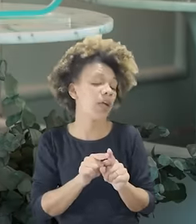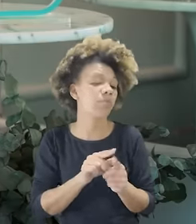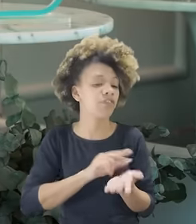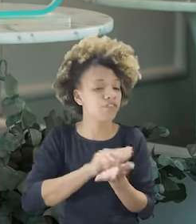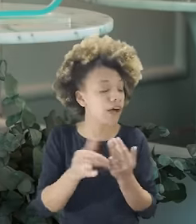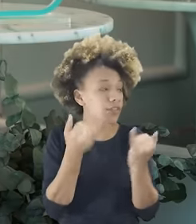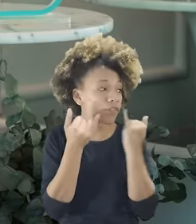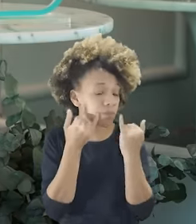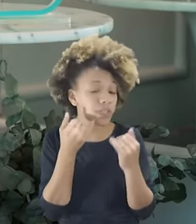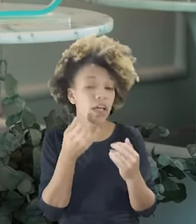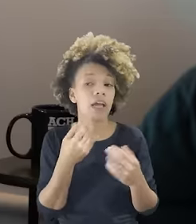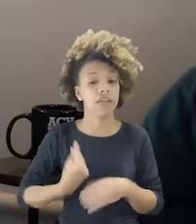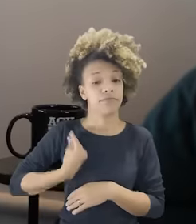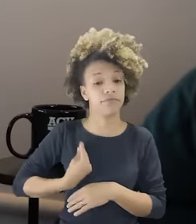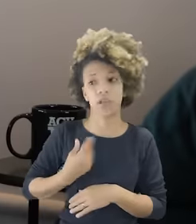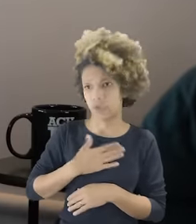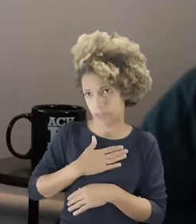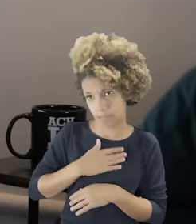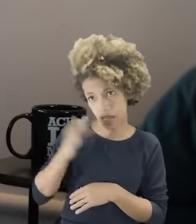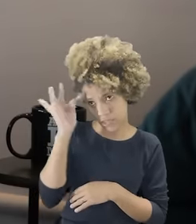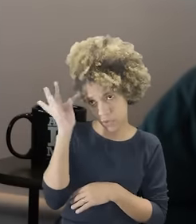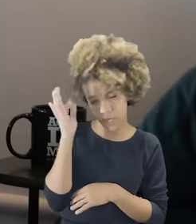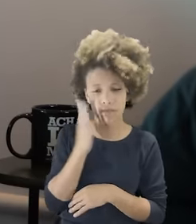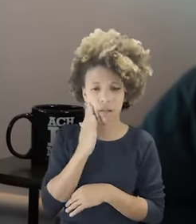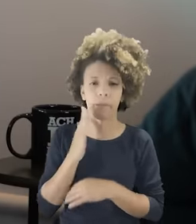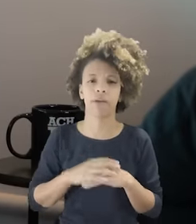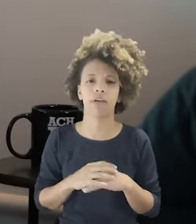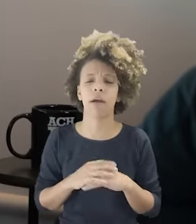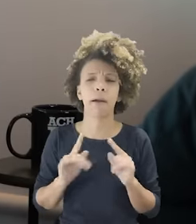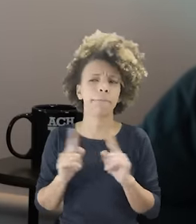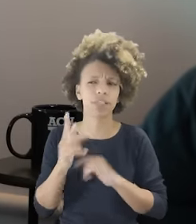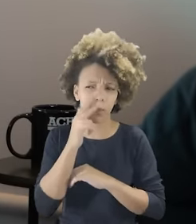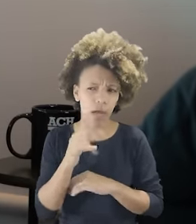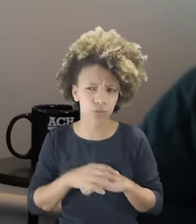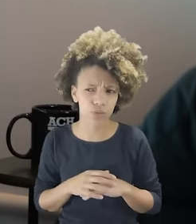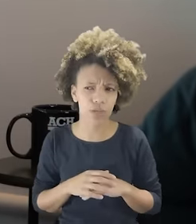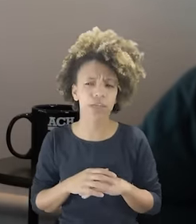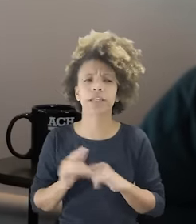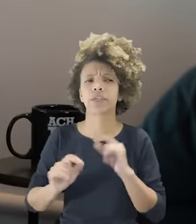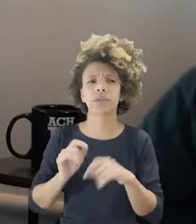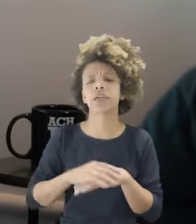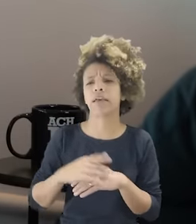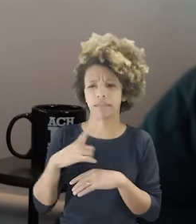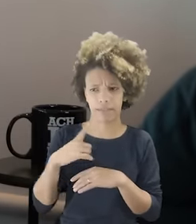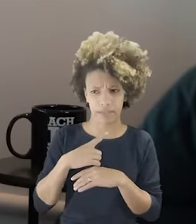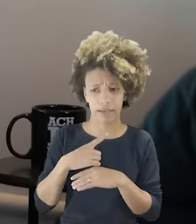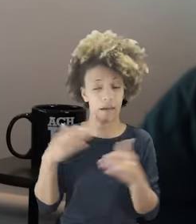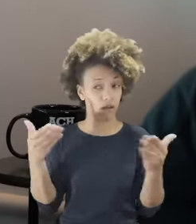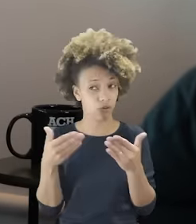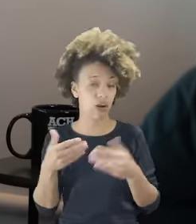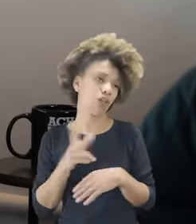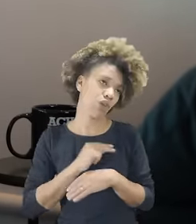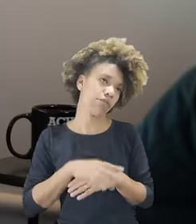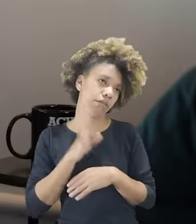ter muita informação ele vê a síndromes que ele está vivendo eu tenho a minha teoria sabe eu acho que a grande culpa dessa Juventude agora nunca sendo